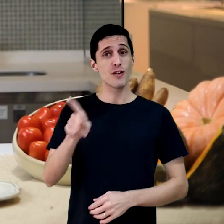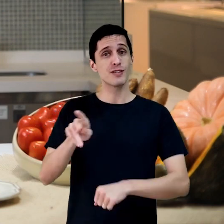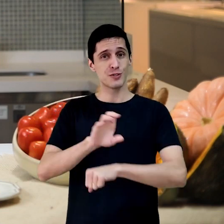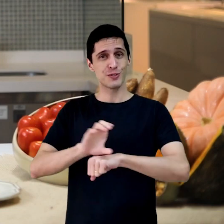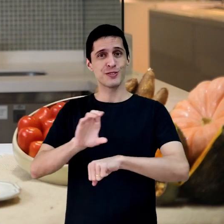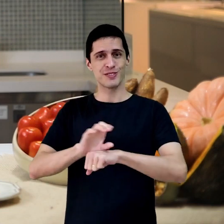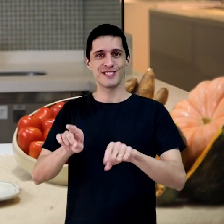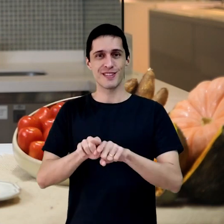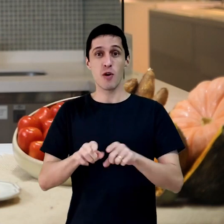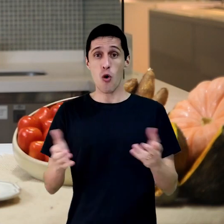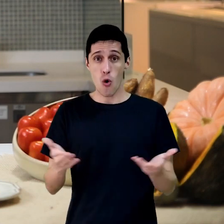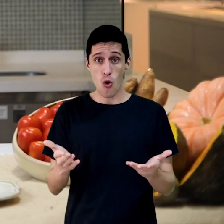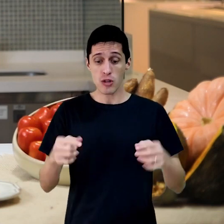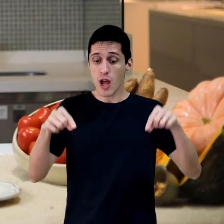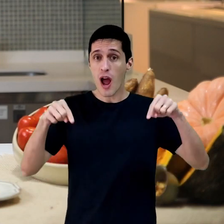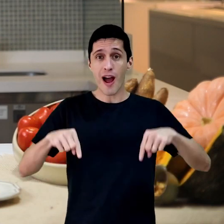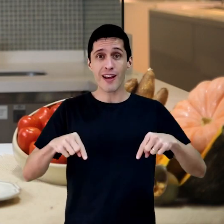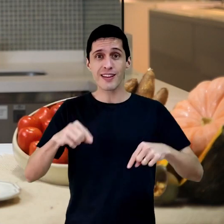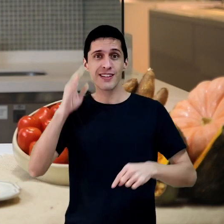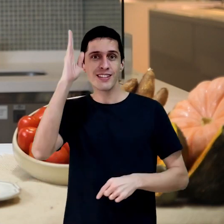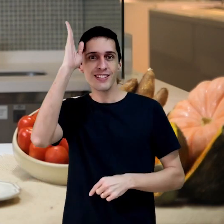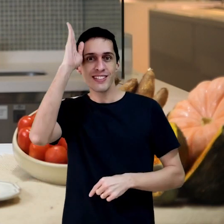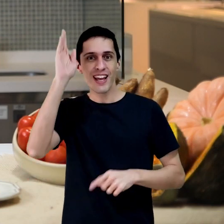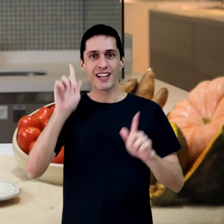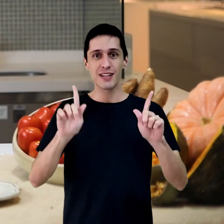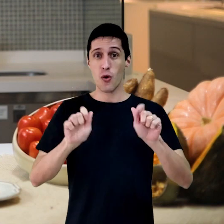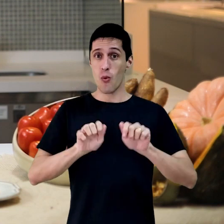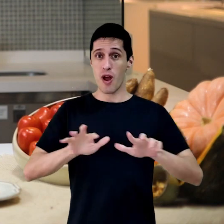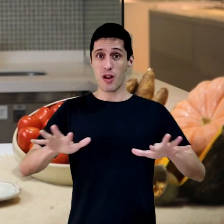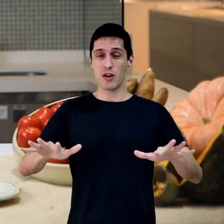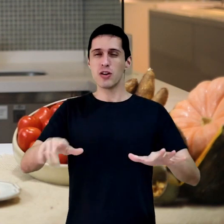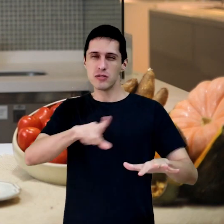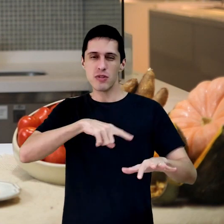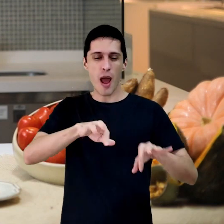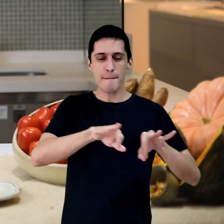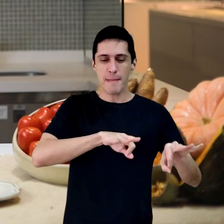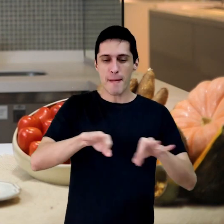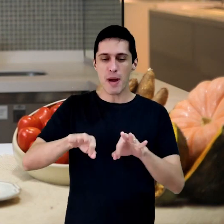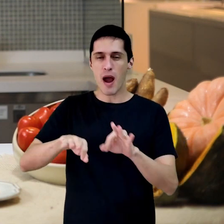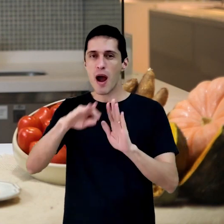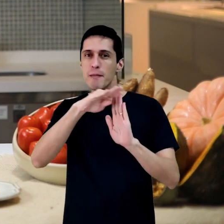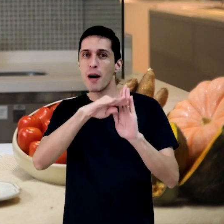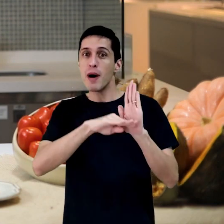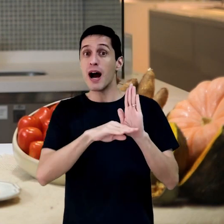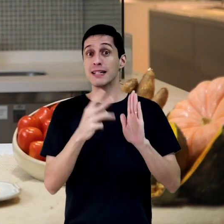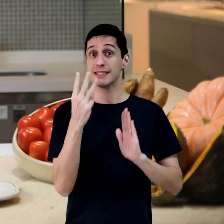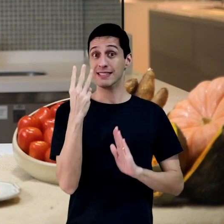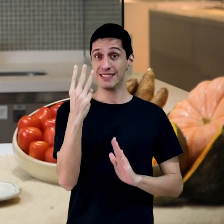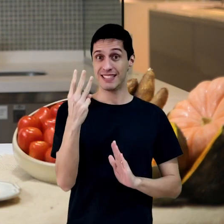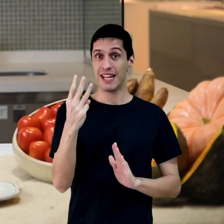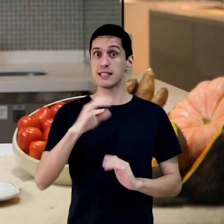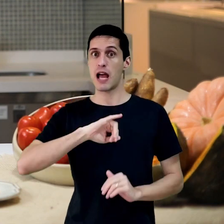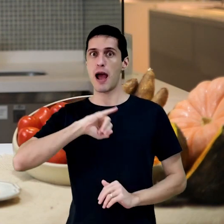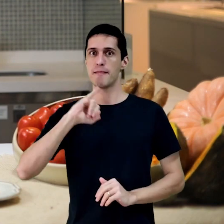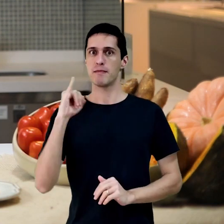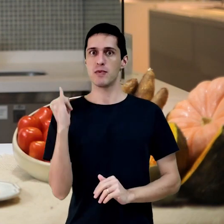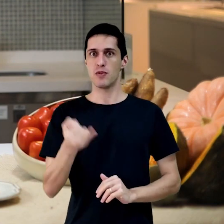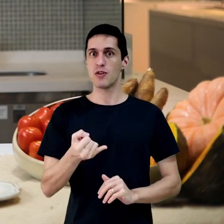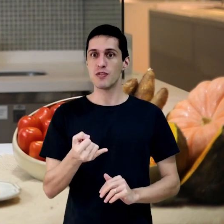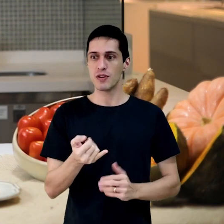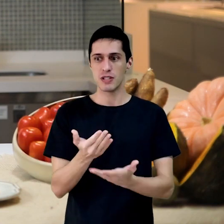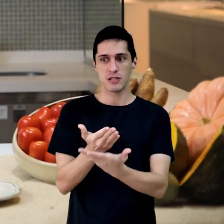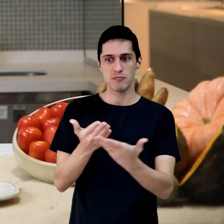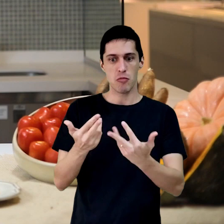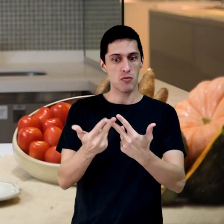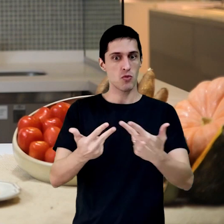Estou hoje aqui no Sesc Guarulhos para preparar 3 receitas com aproveitamento integral dos alimentos. Essa atividade